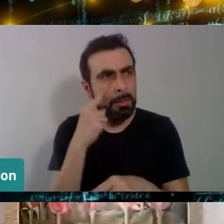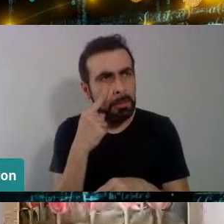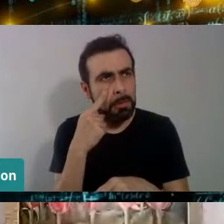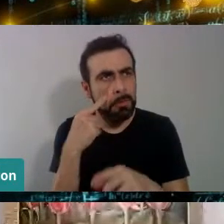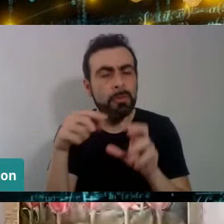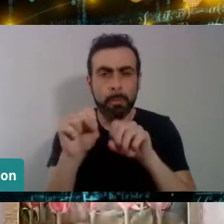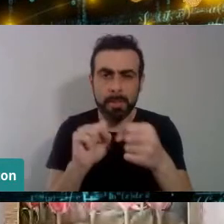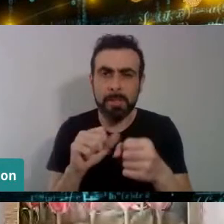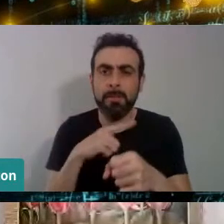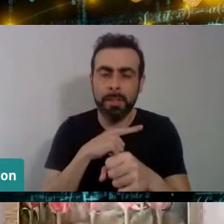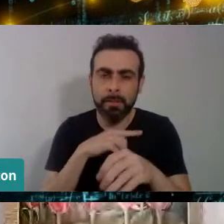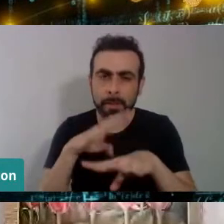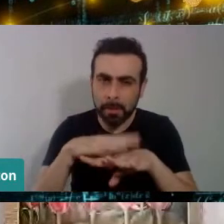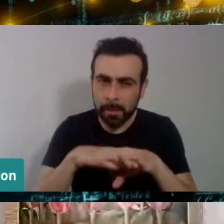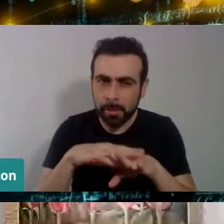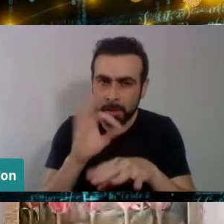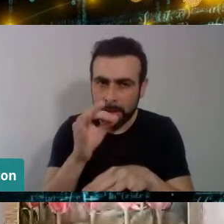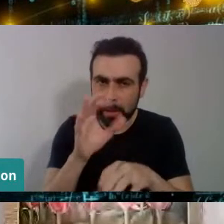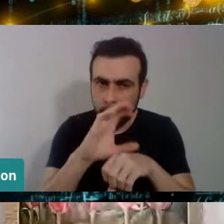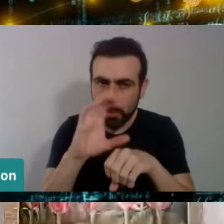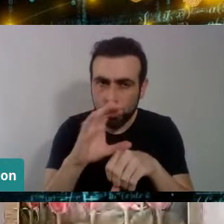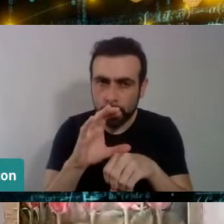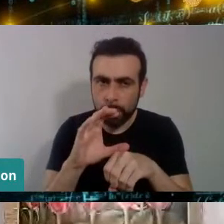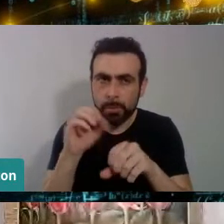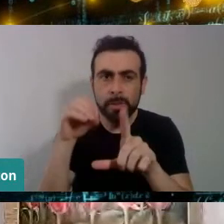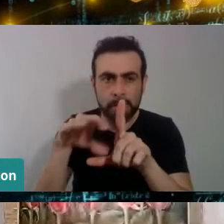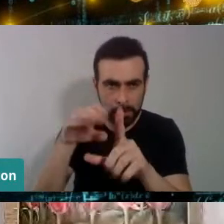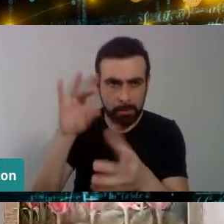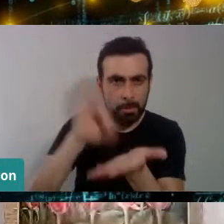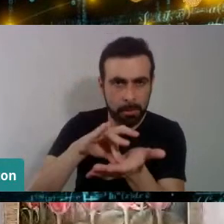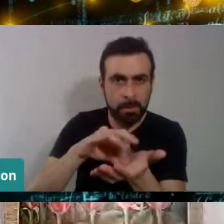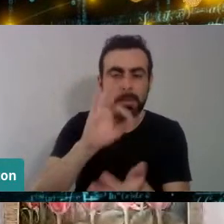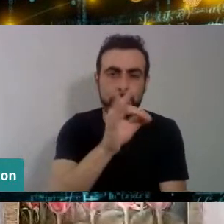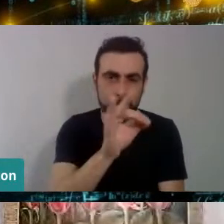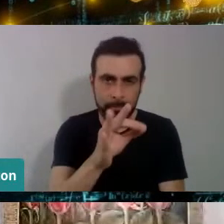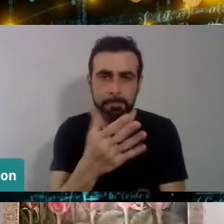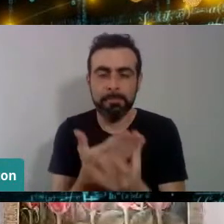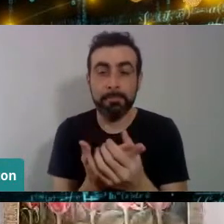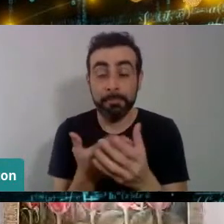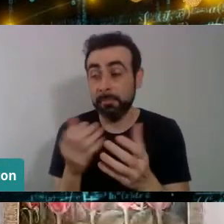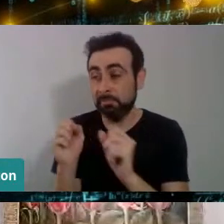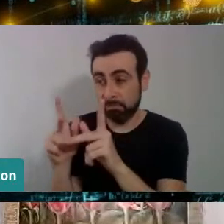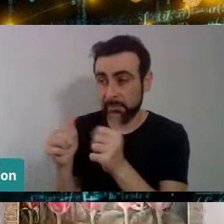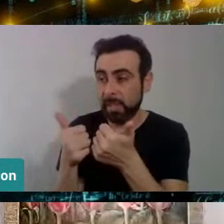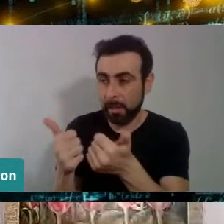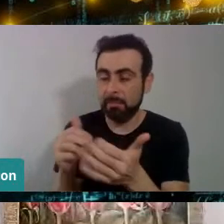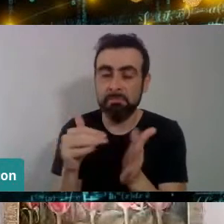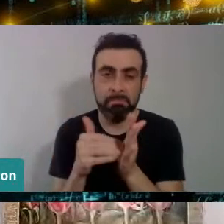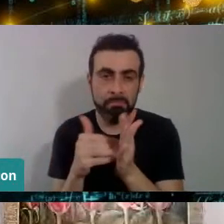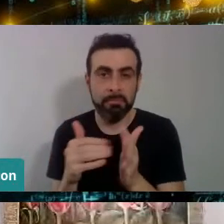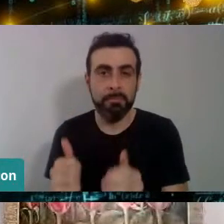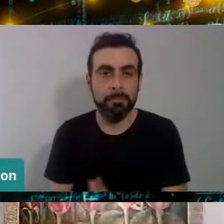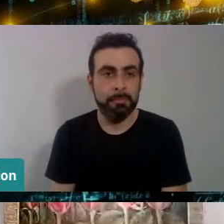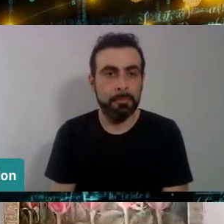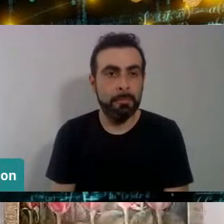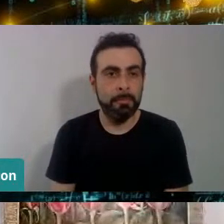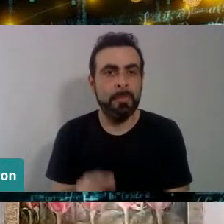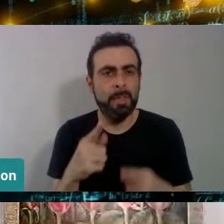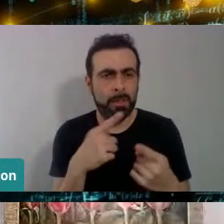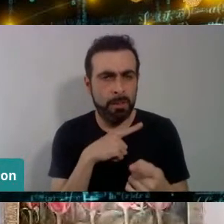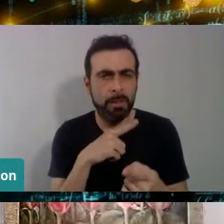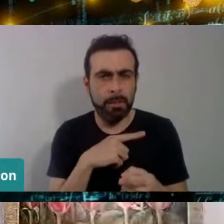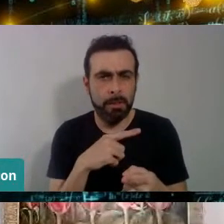curso de matemática curso, licenciatura plena. Licenciatura plena, isso. Isso, né? É aí que eu voltou a licenciatura, né?